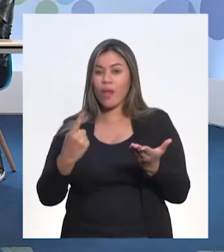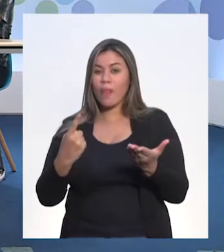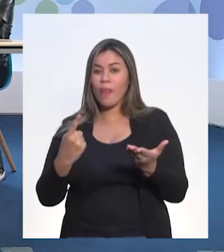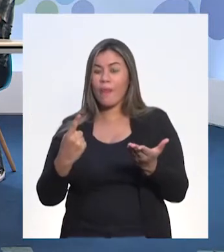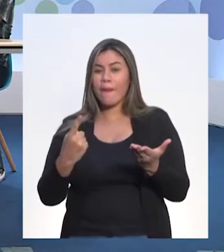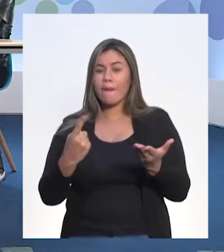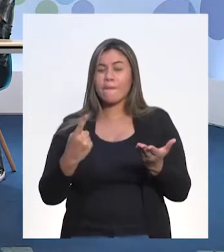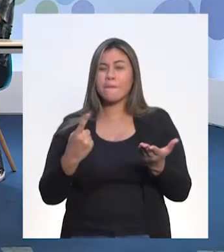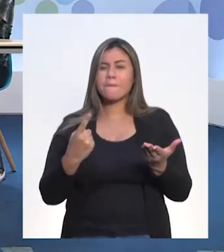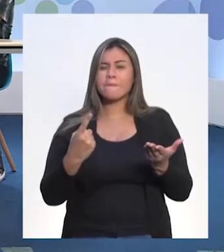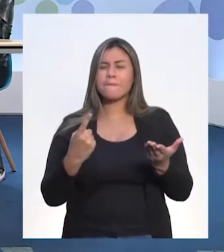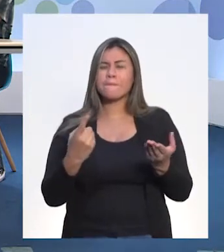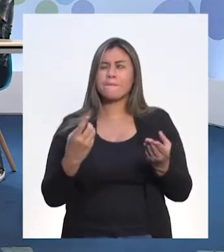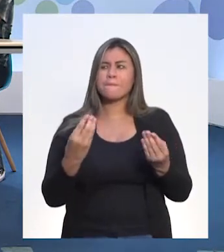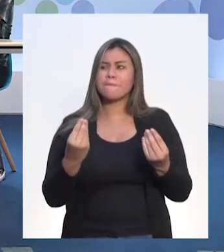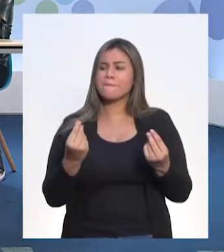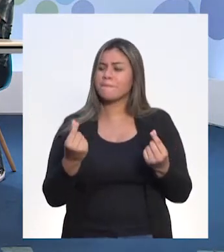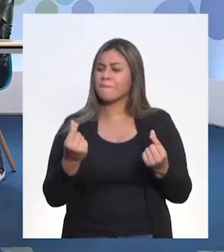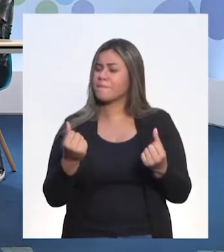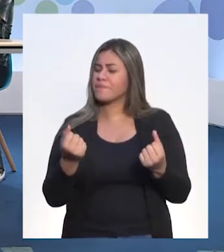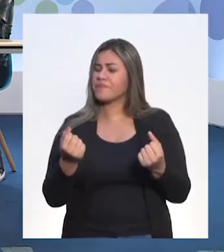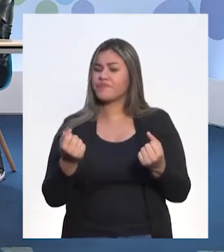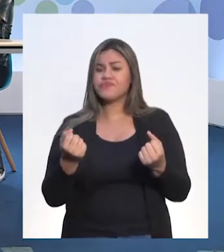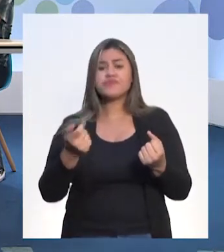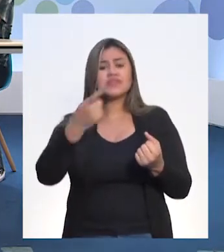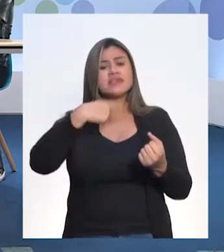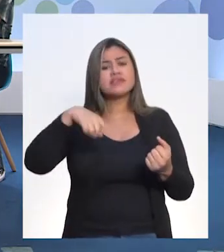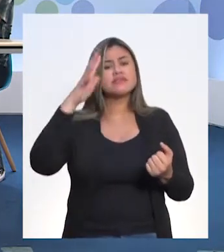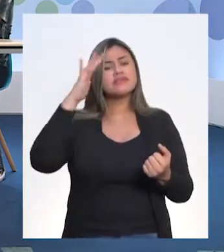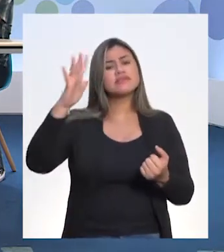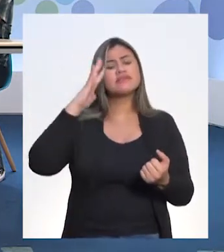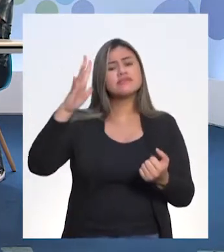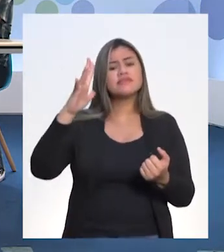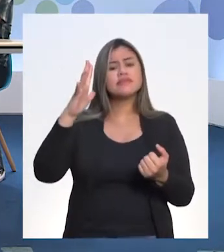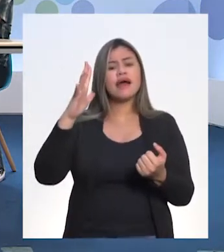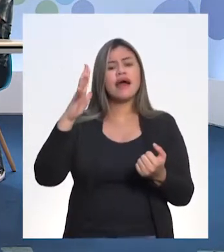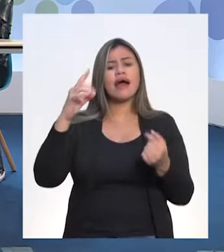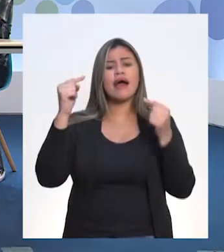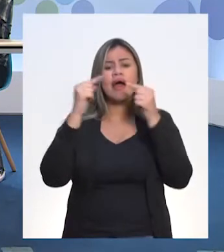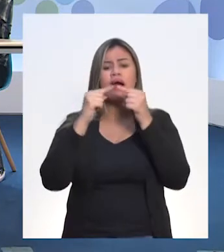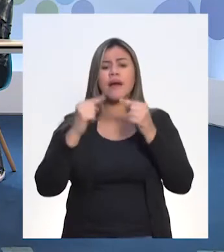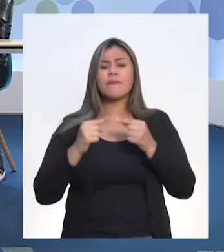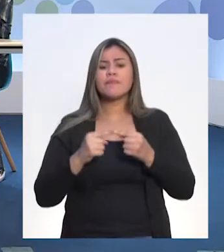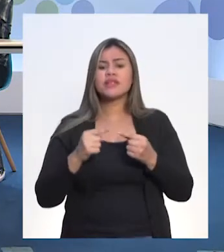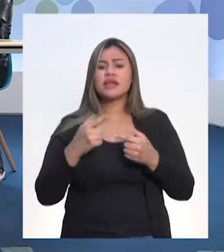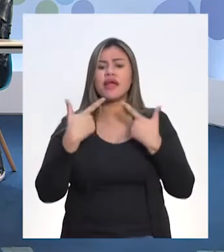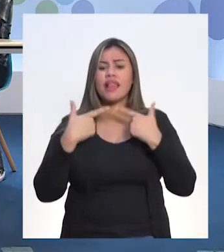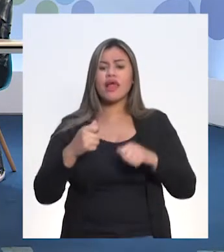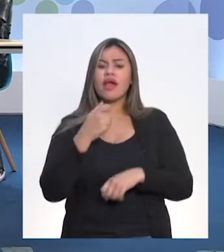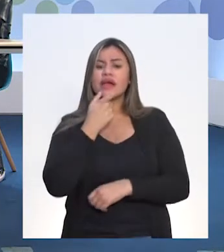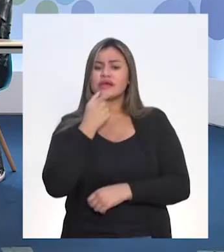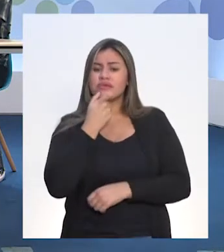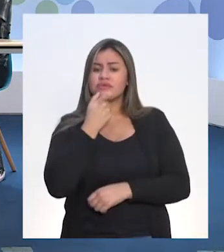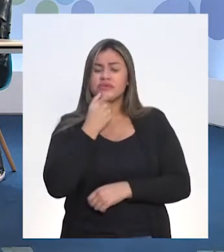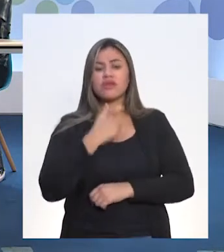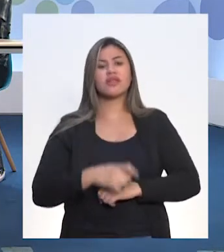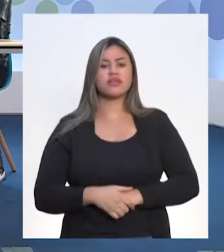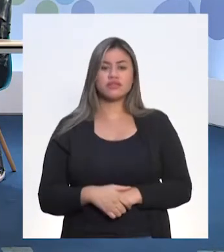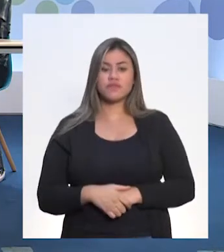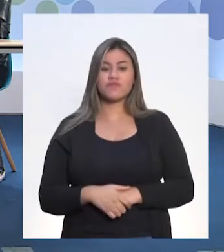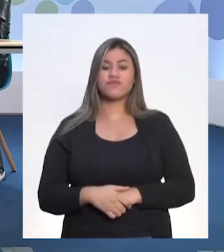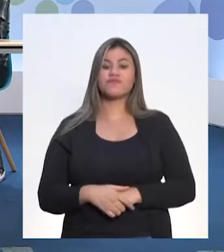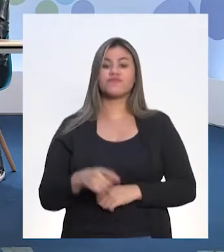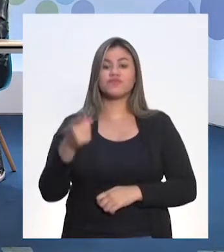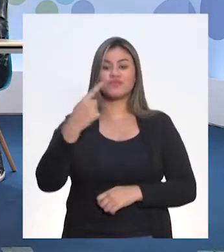como é que a gente vai, então, né, pensar aqui, tá, essa questão da língua inglesa, tá bom? Nós vamos